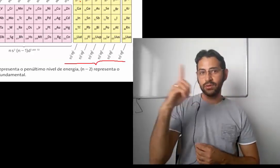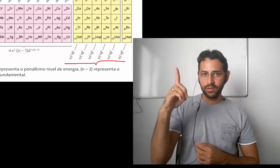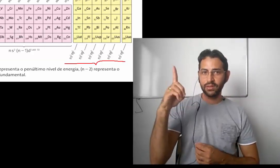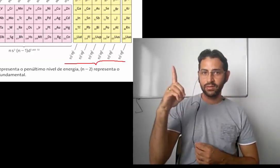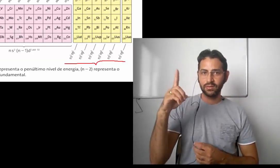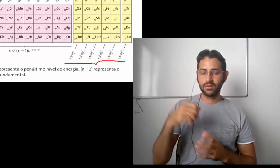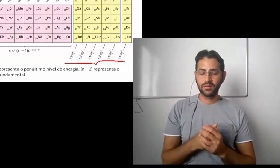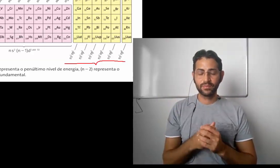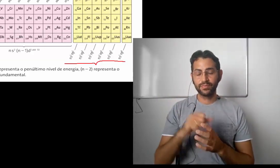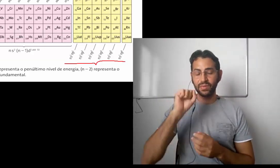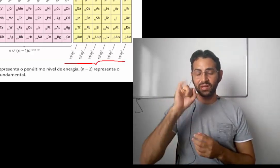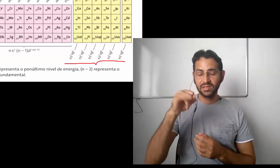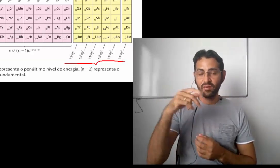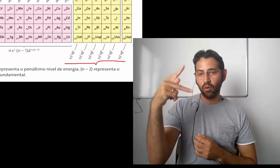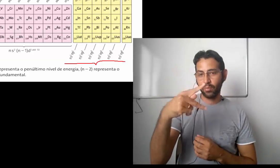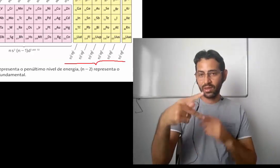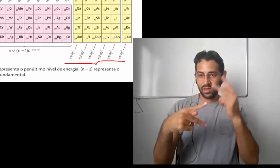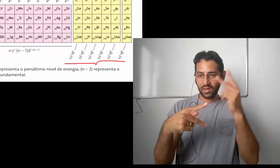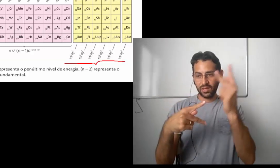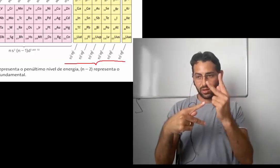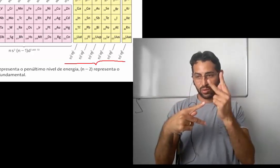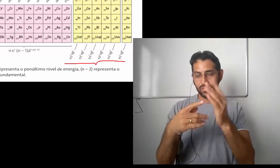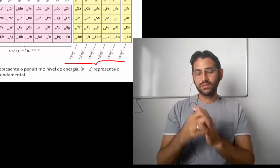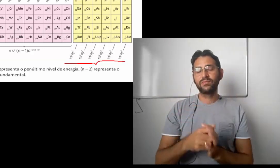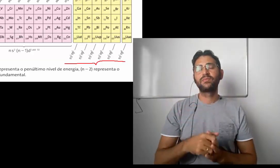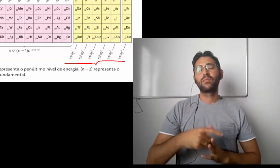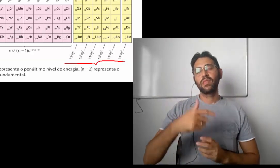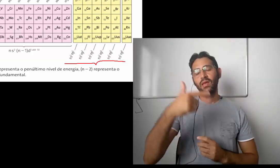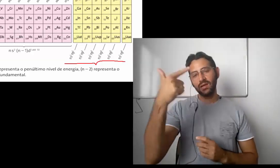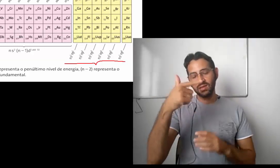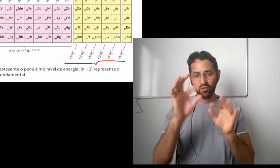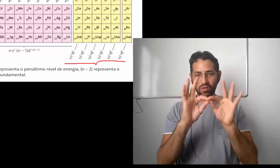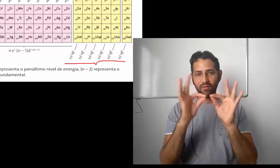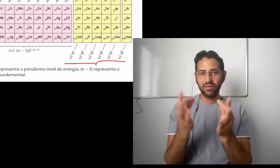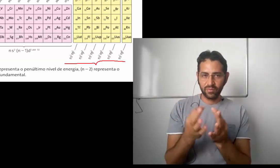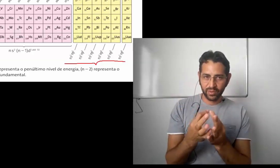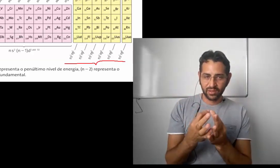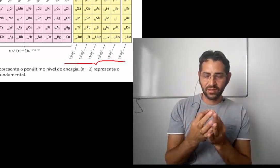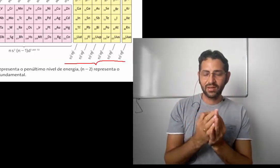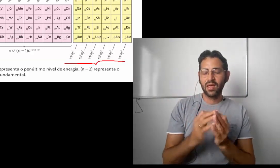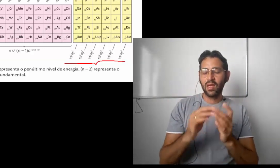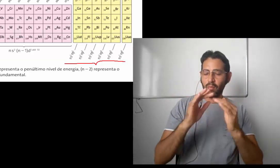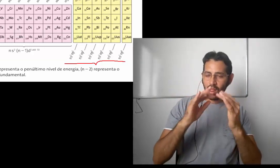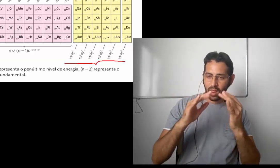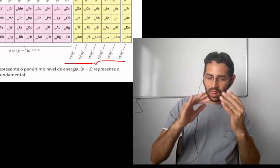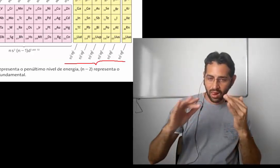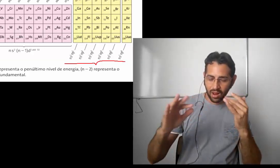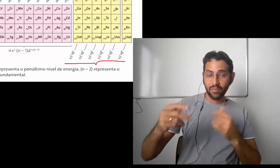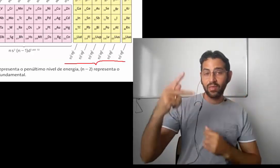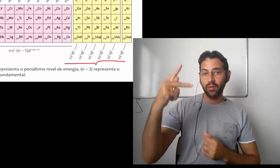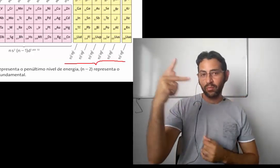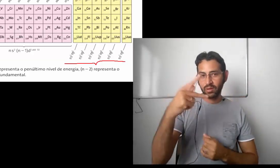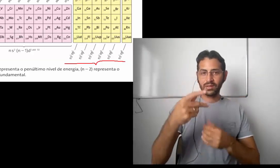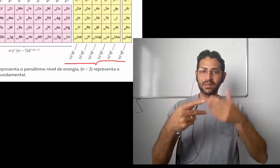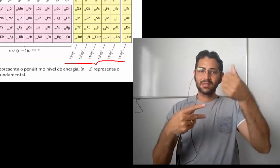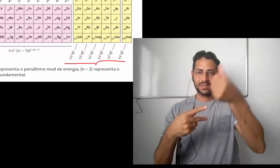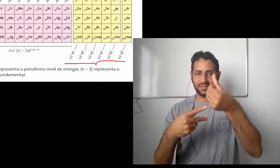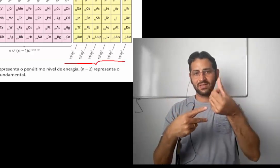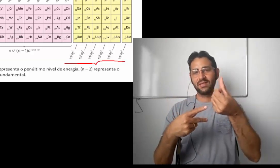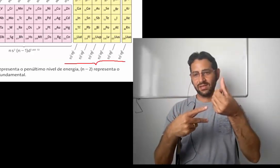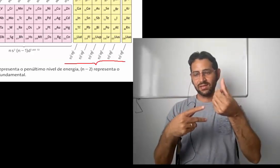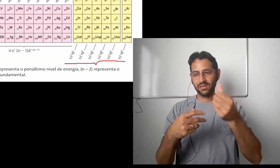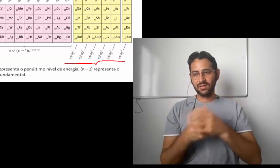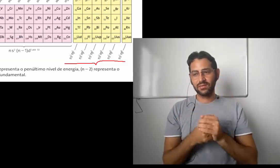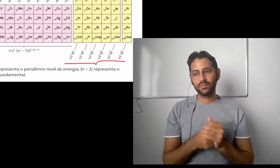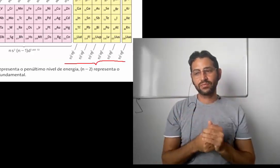A gente começa dele. Se for 2, ele vem para a segunda família.